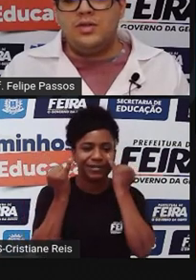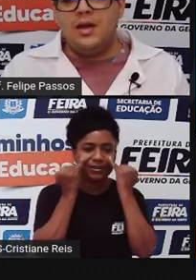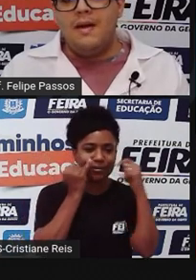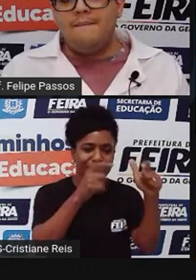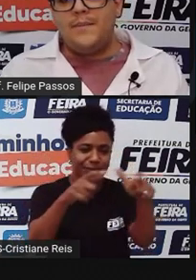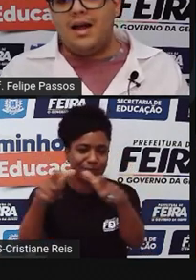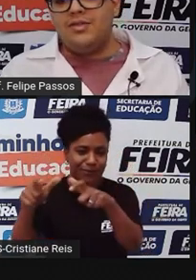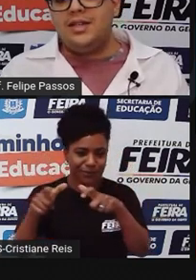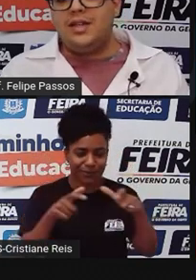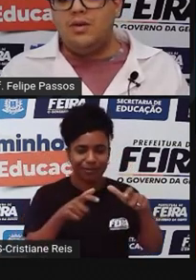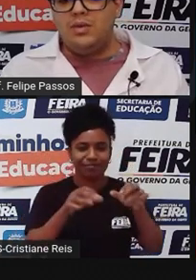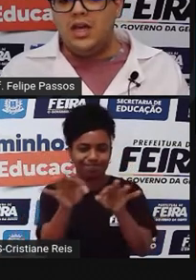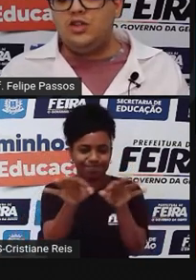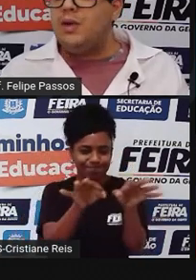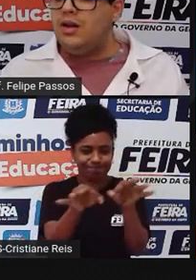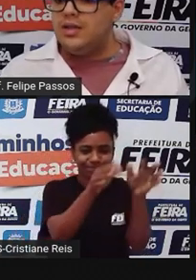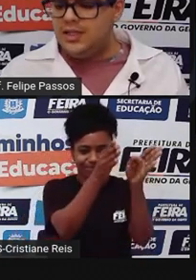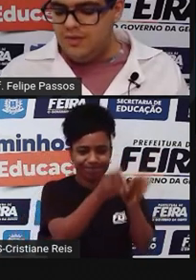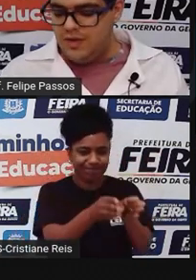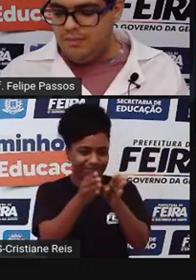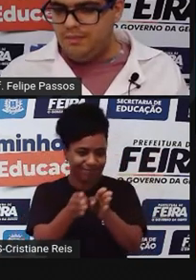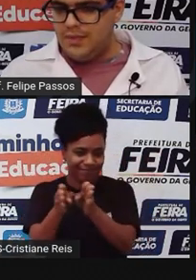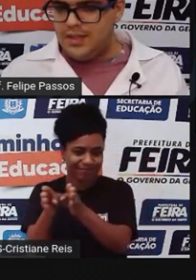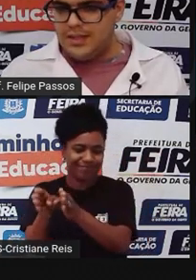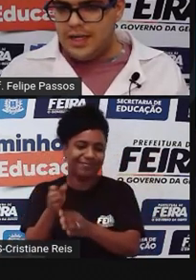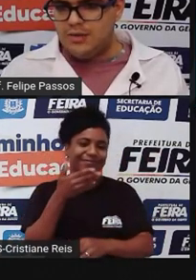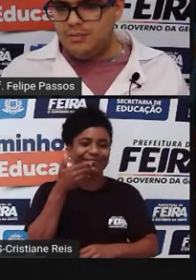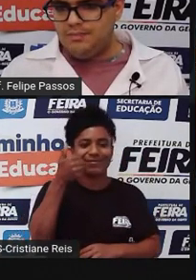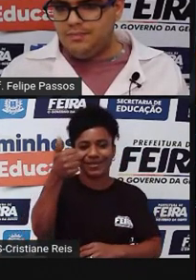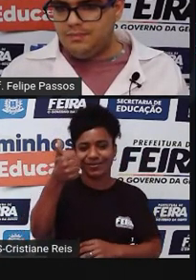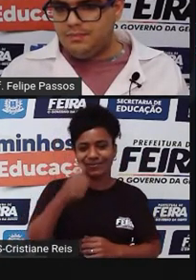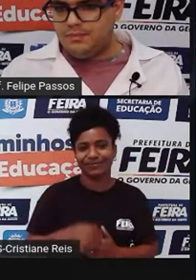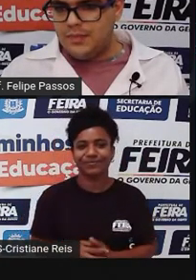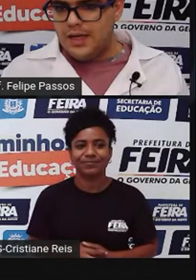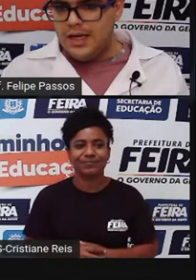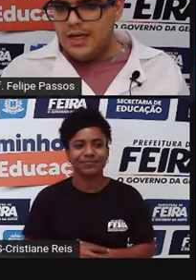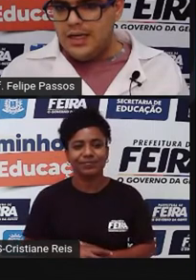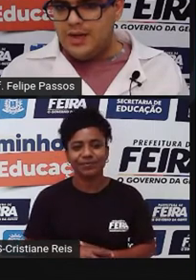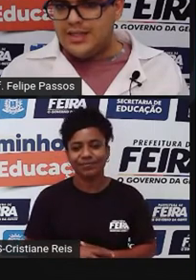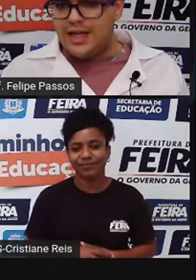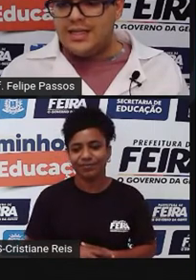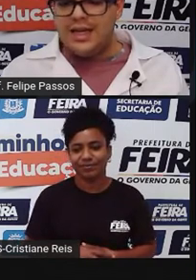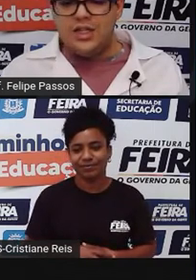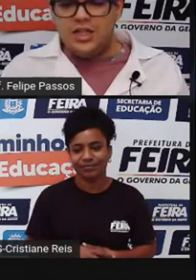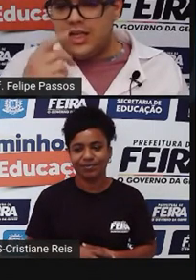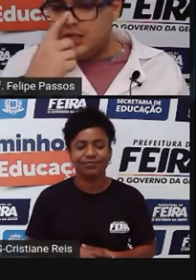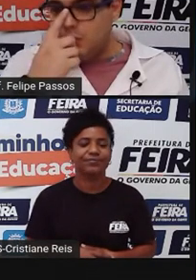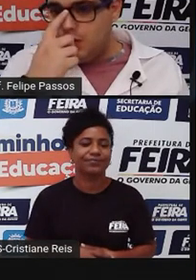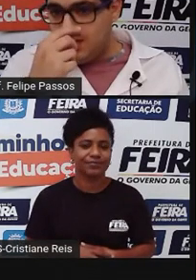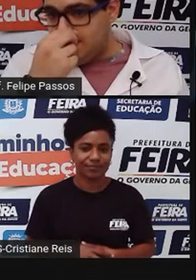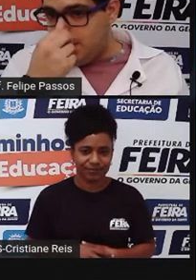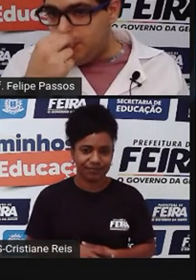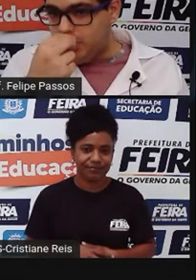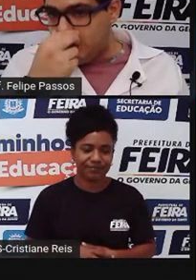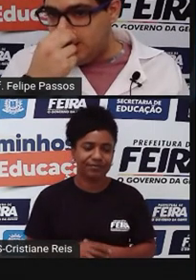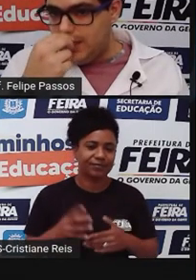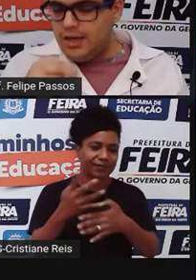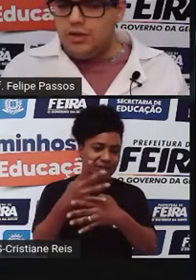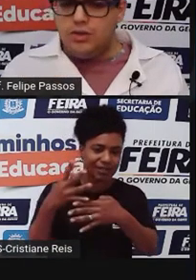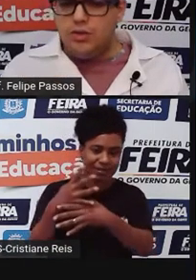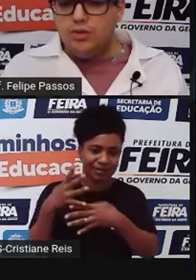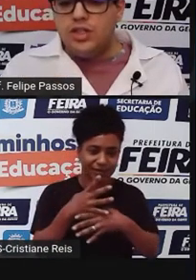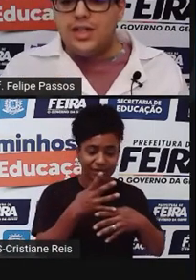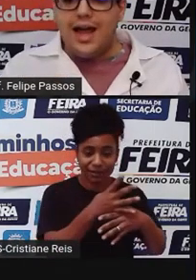positivos eletrônicos para você tem um ambiente melhor de se viver certo bom então a cidade inteligente ela surge com essa